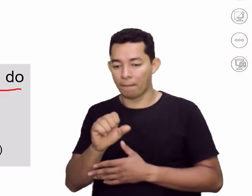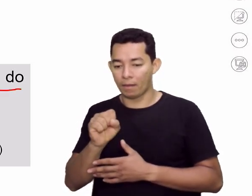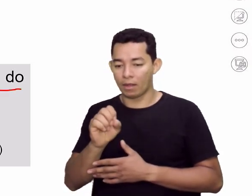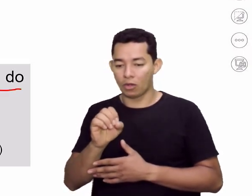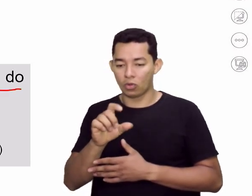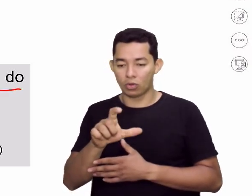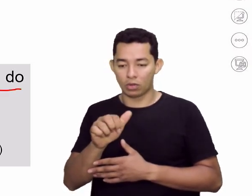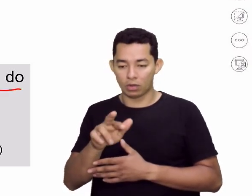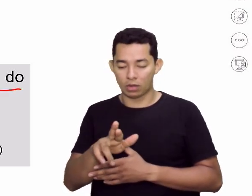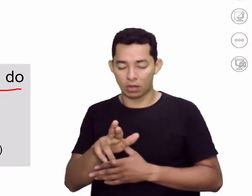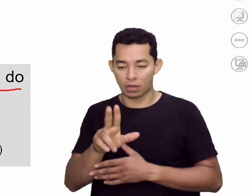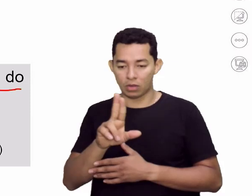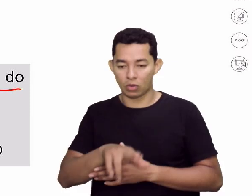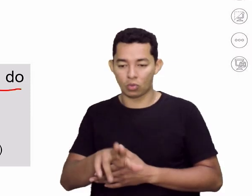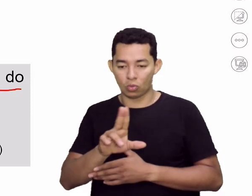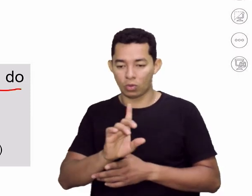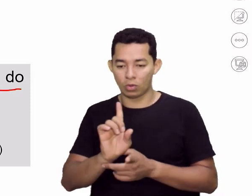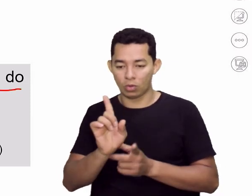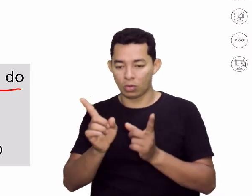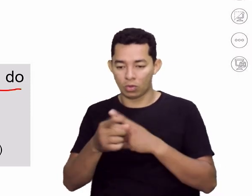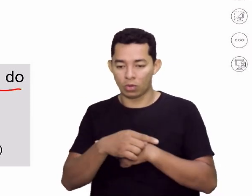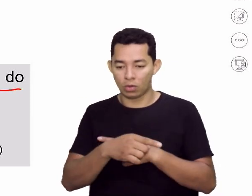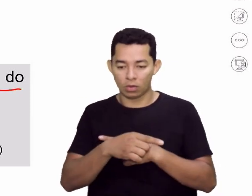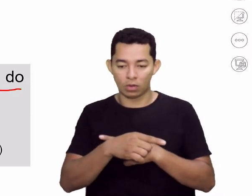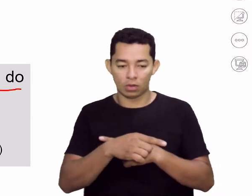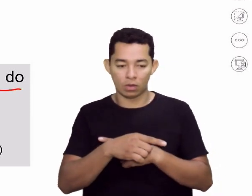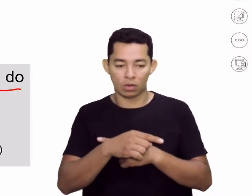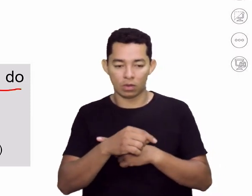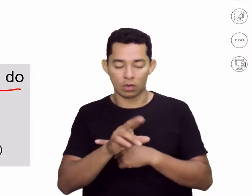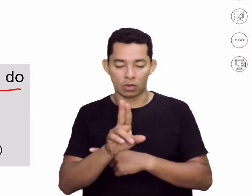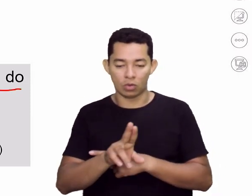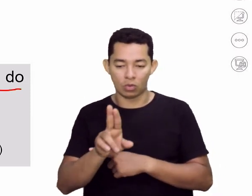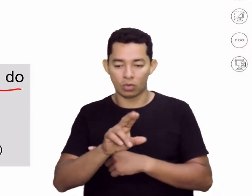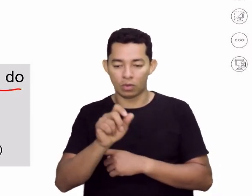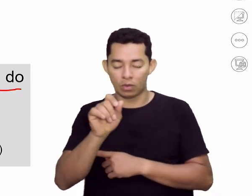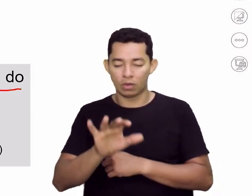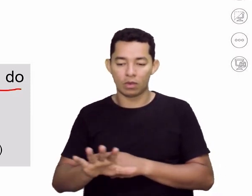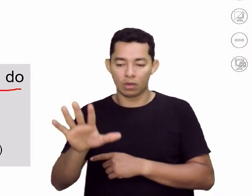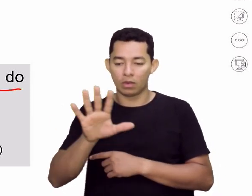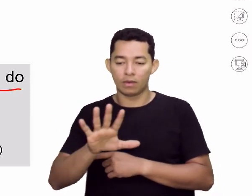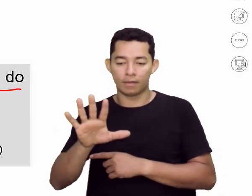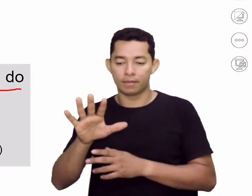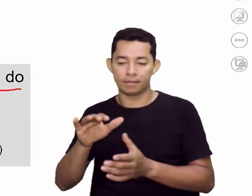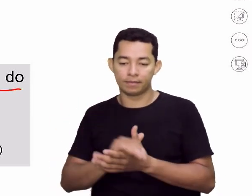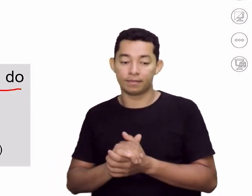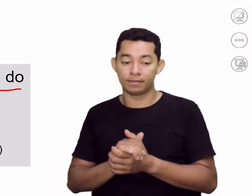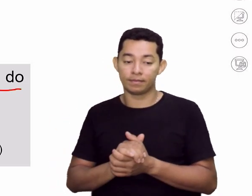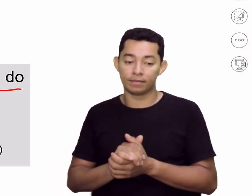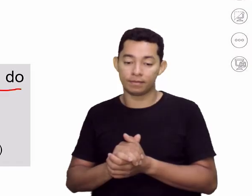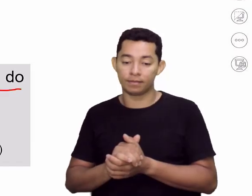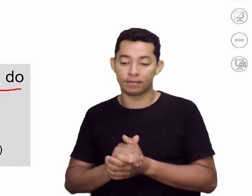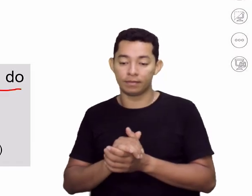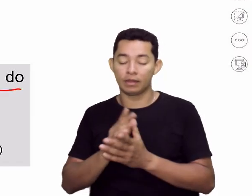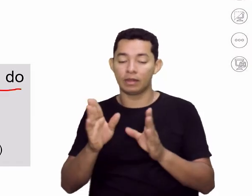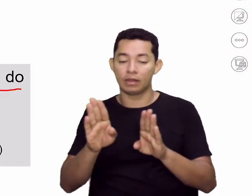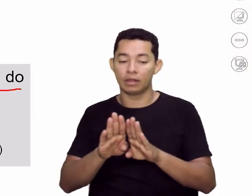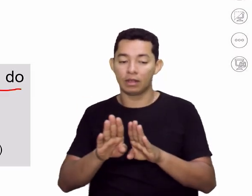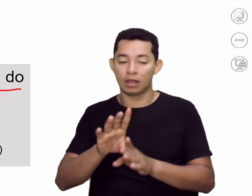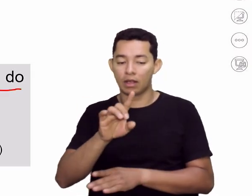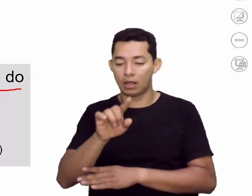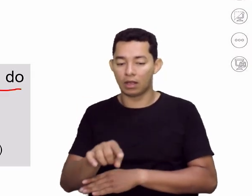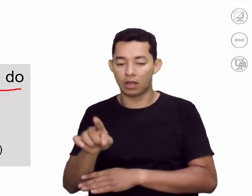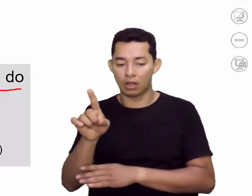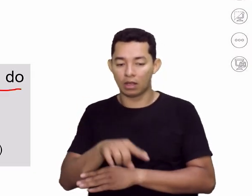da imagem, introdução das sombras coloridas e anulação dos